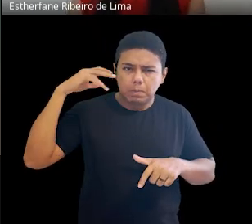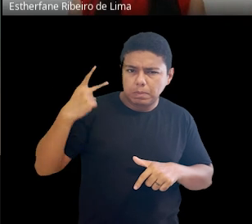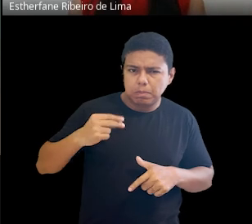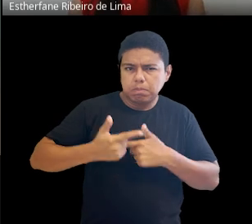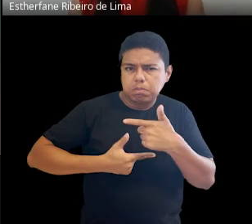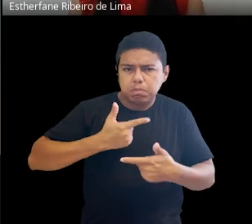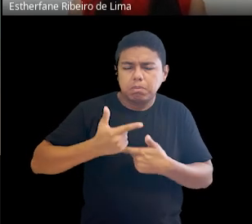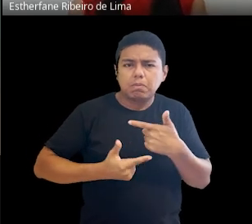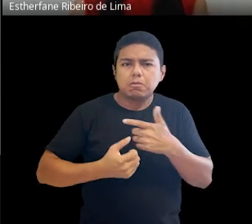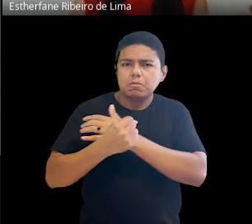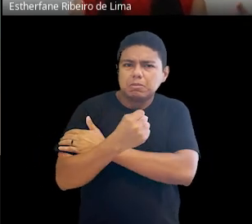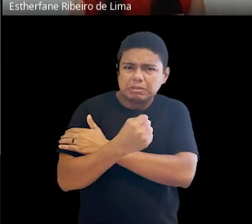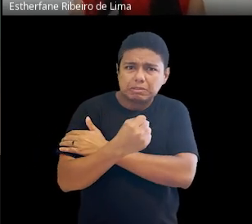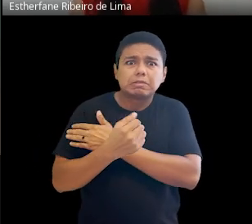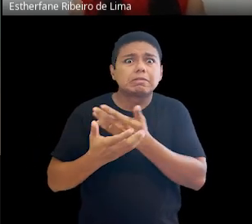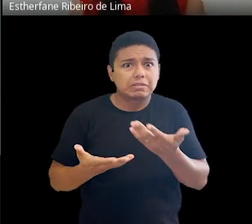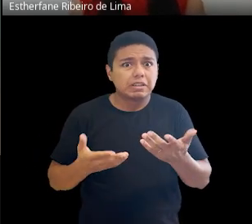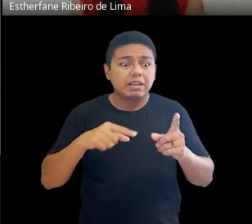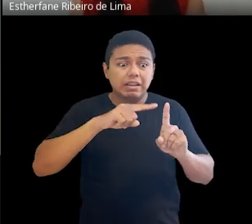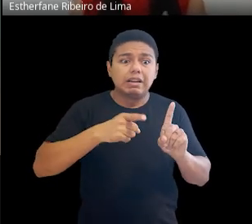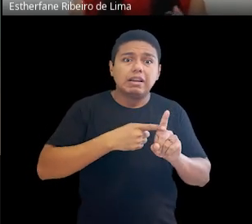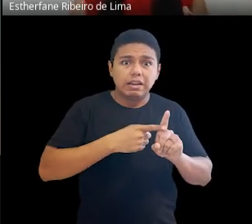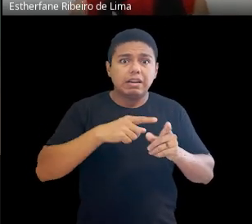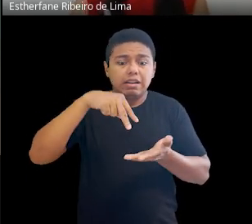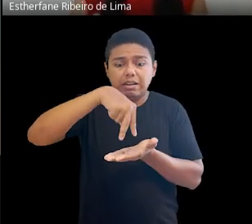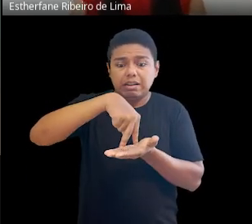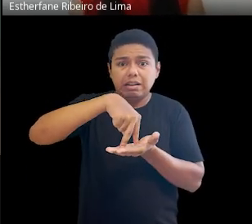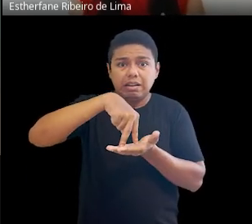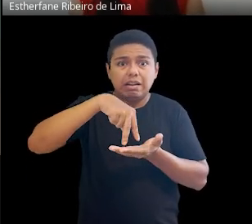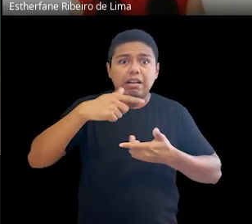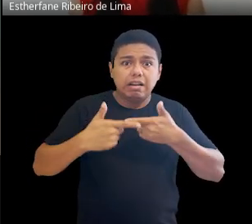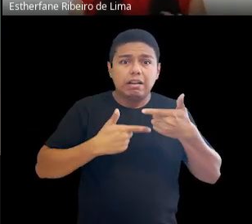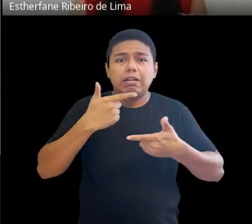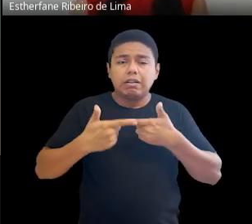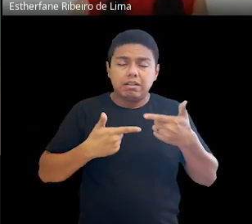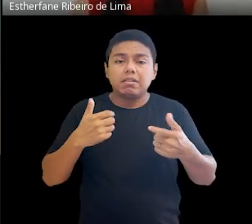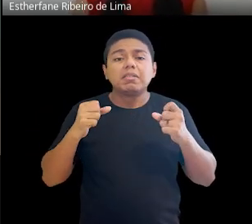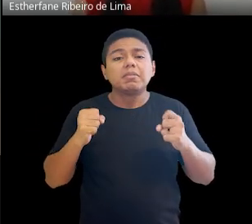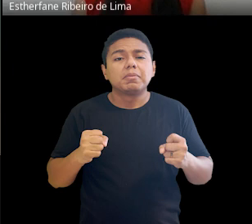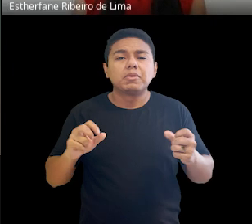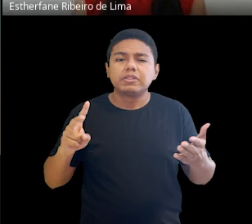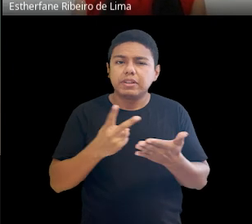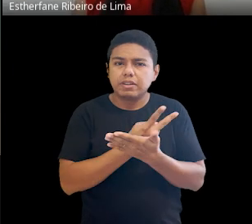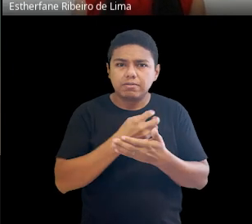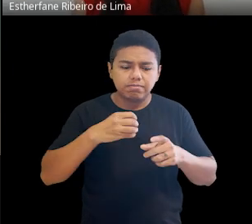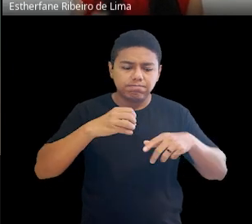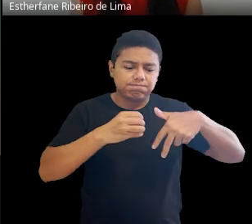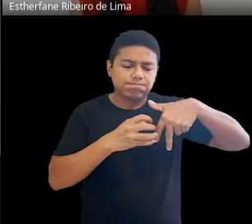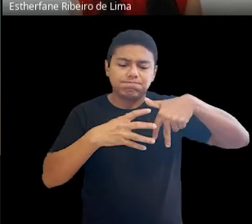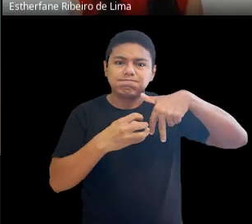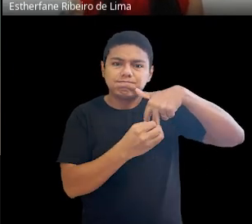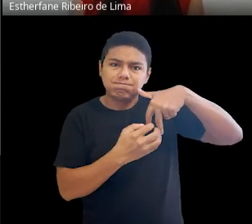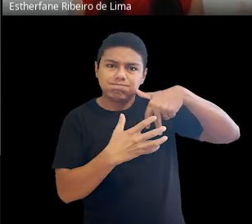pessoas que estão gestantes e que trabalham muito em pé, elas têm uma tendência maior de ter edemas em membros inferiores,